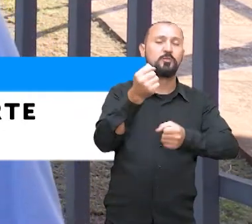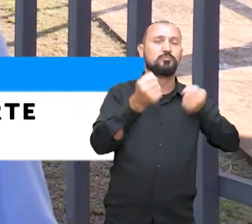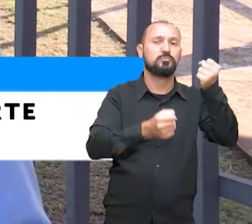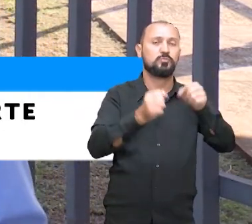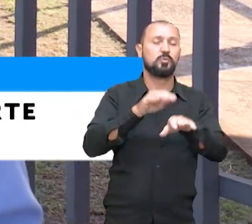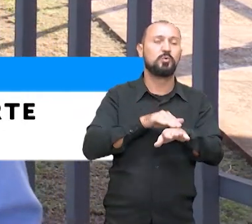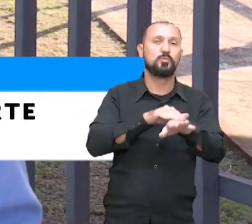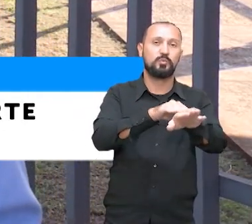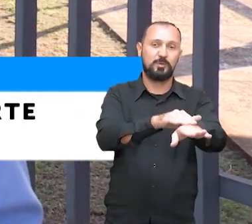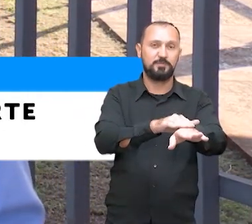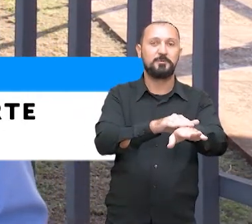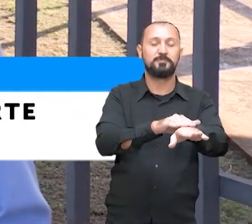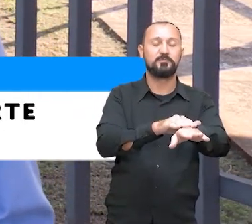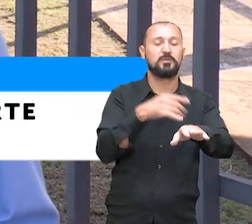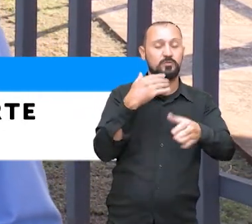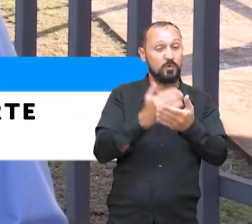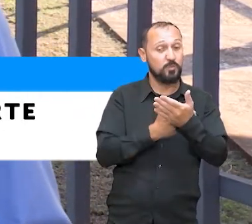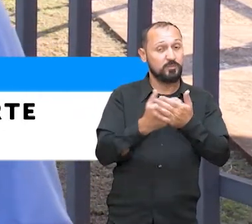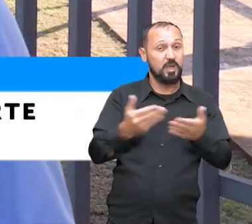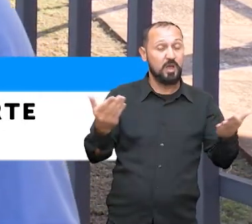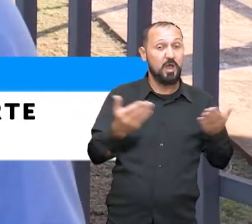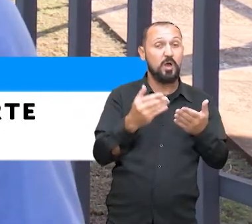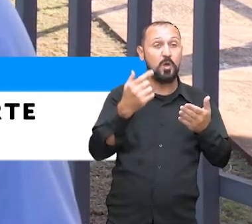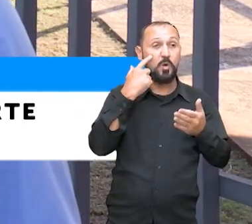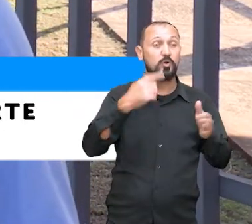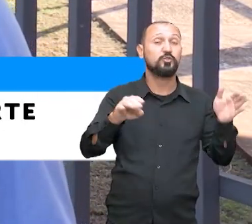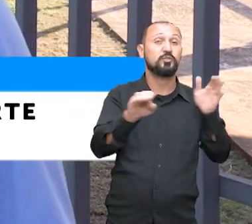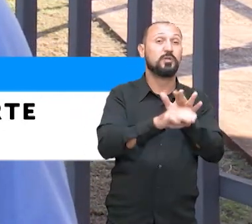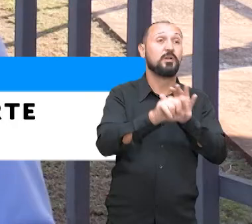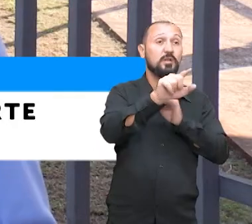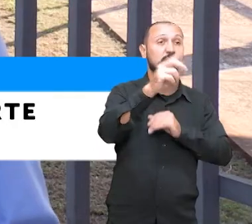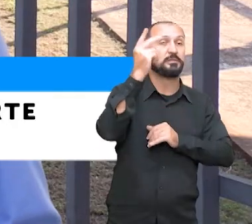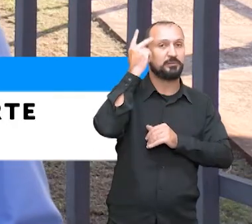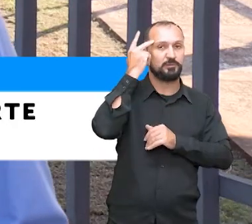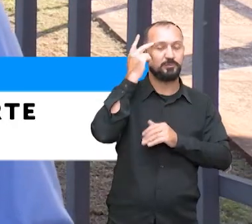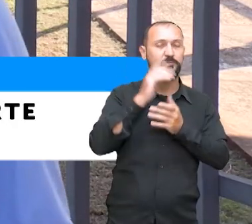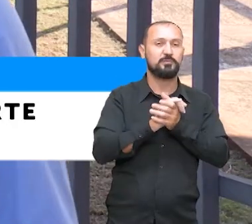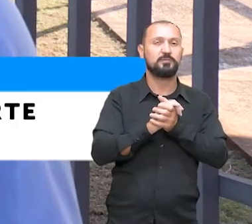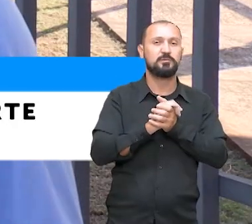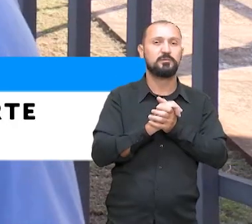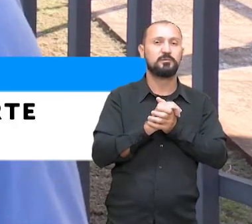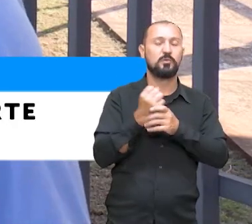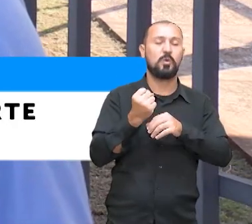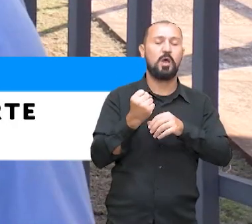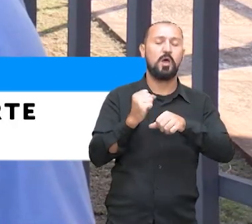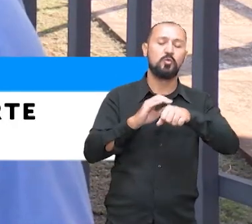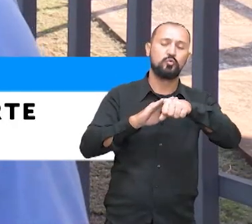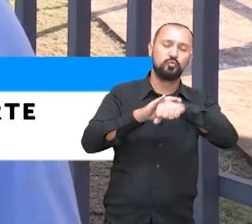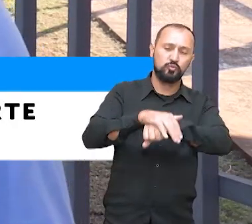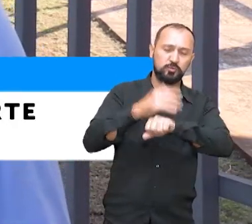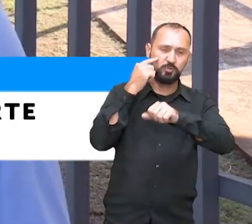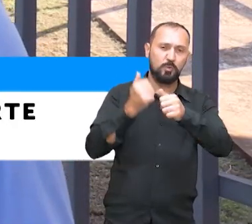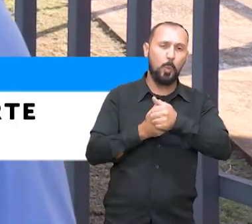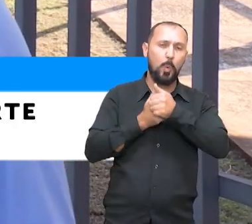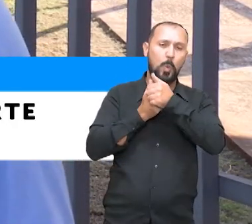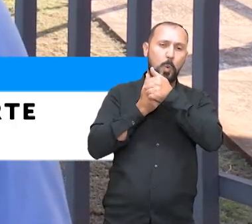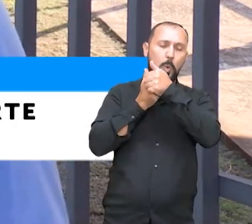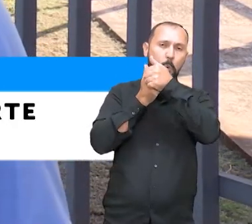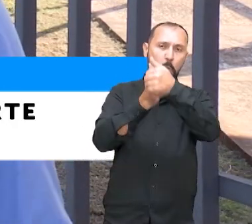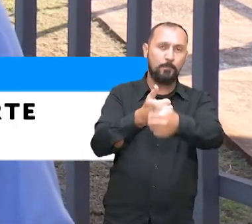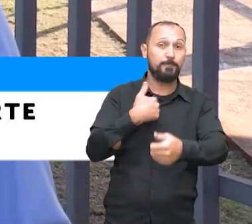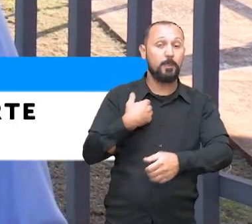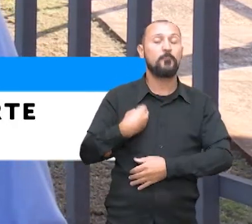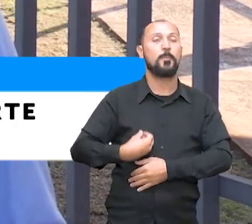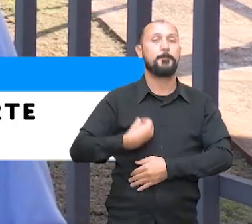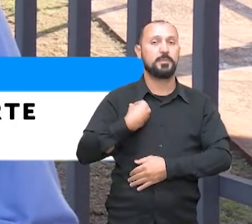dentro do caminhão, e nós iremos acompanhar a partir de agora a chegada em São Paulo. Então nós vamos varar noite adentro,